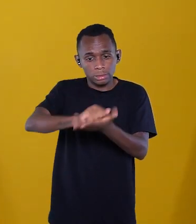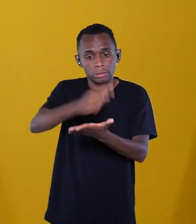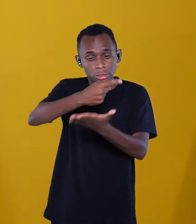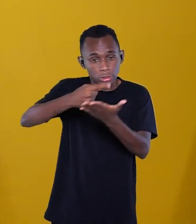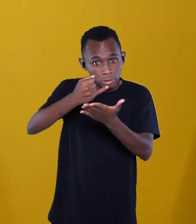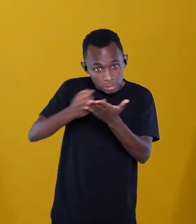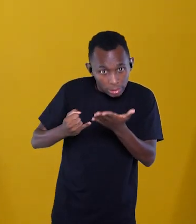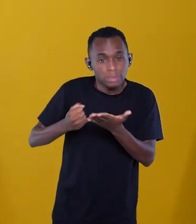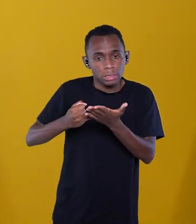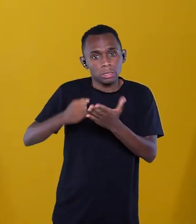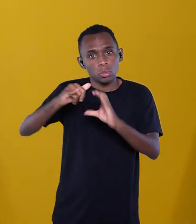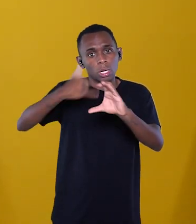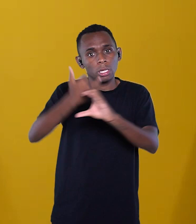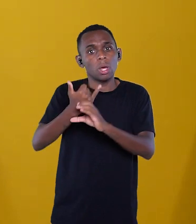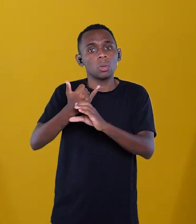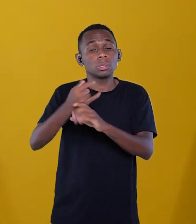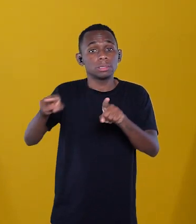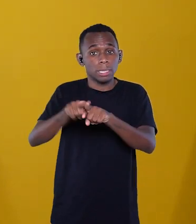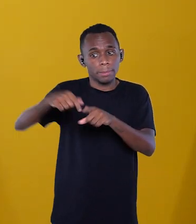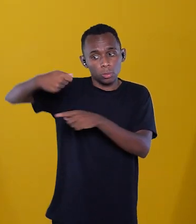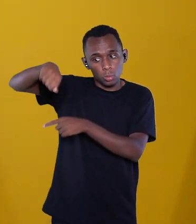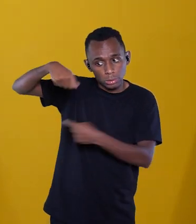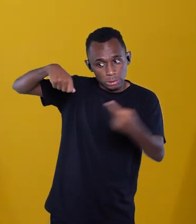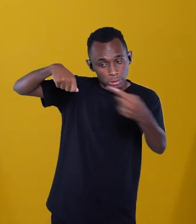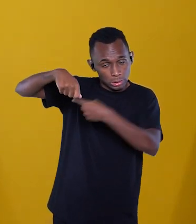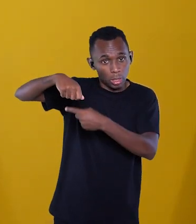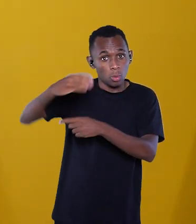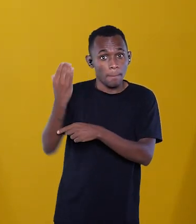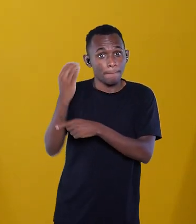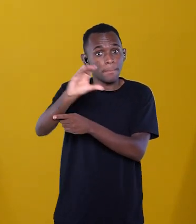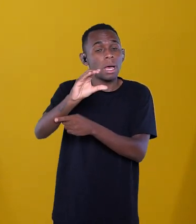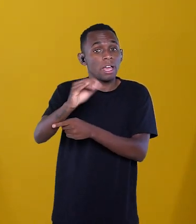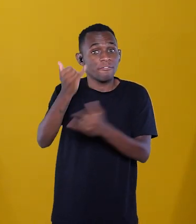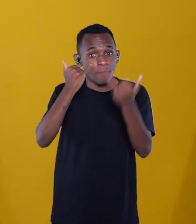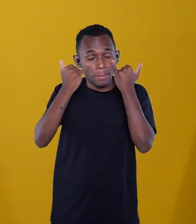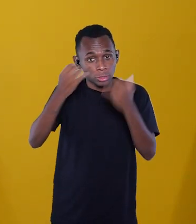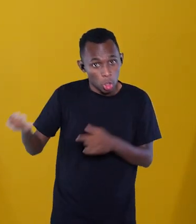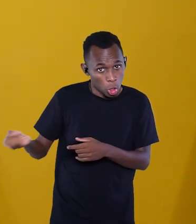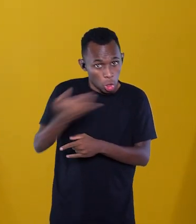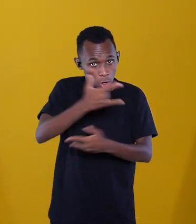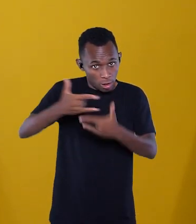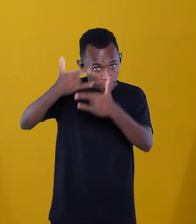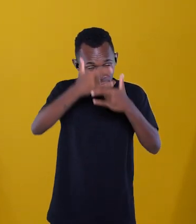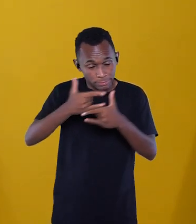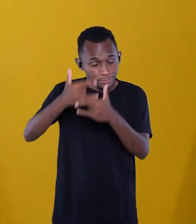canal, a ativar o sininho para ser notificado quando novas